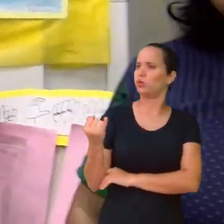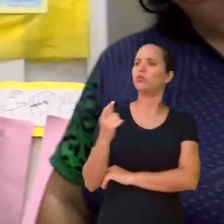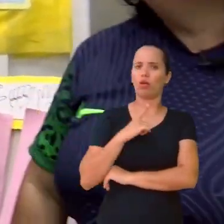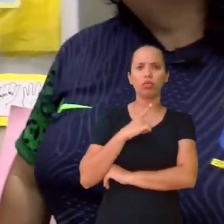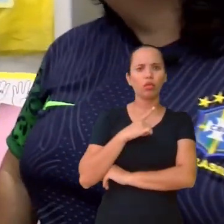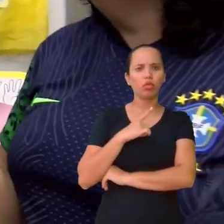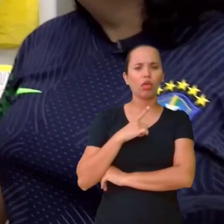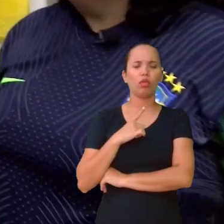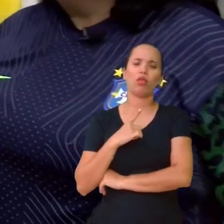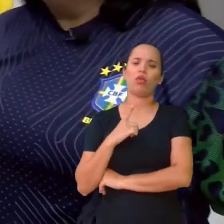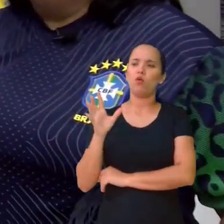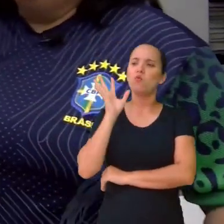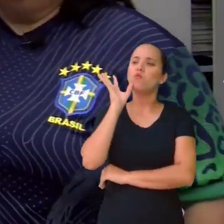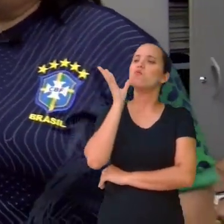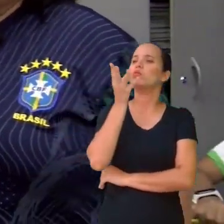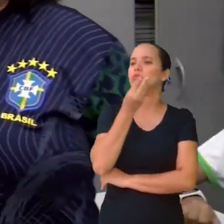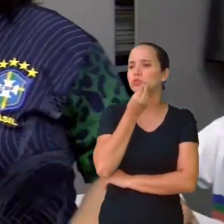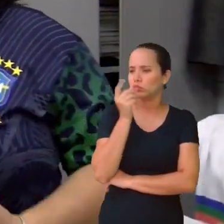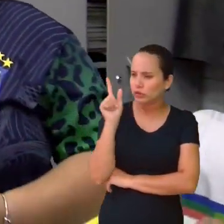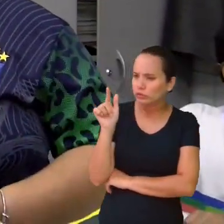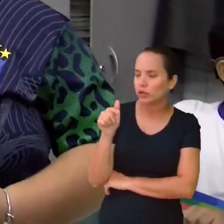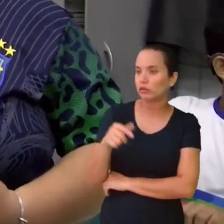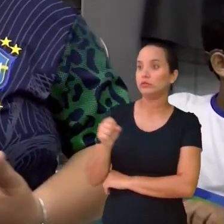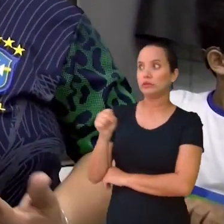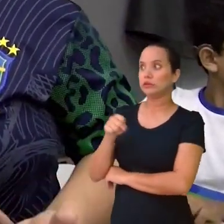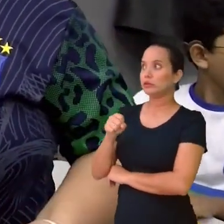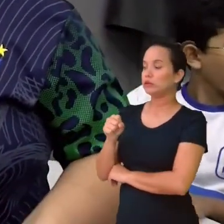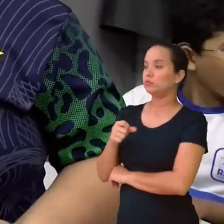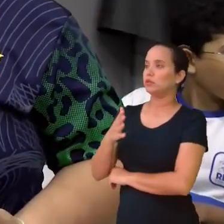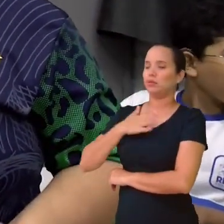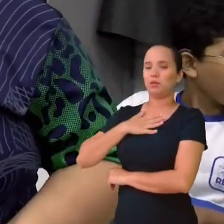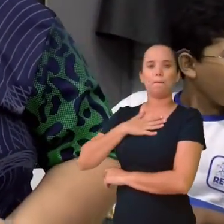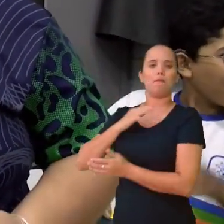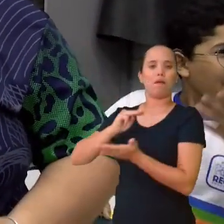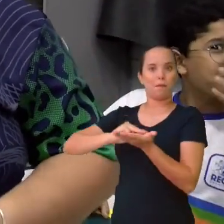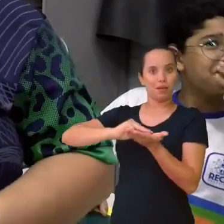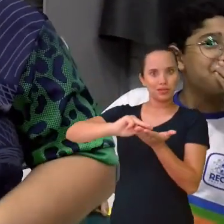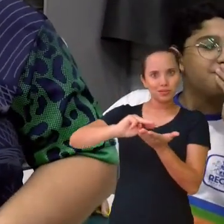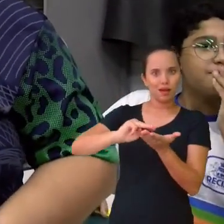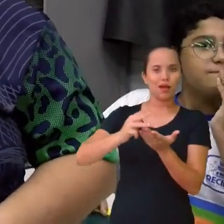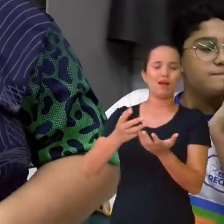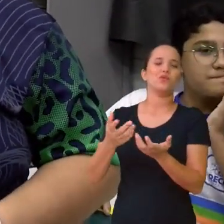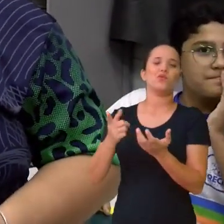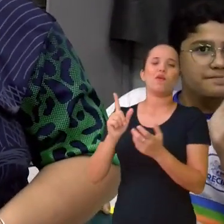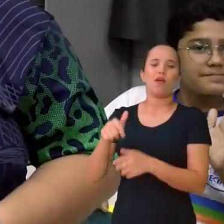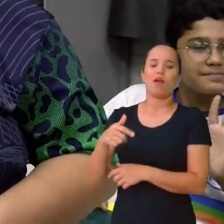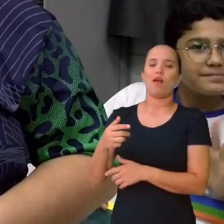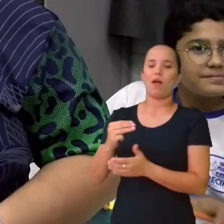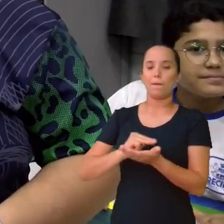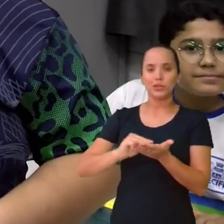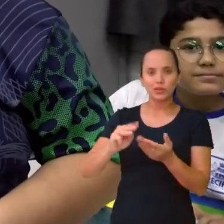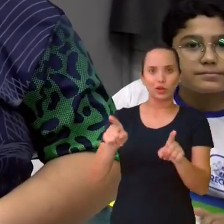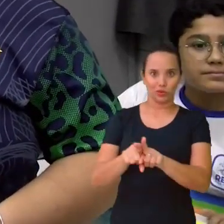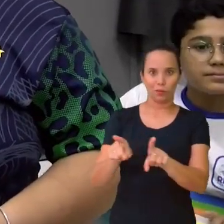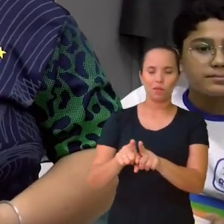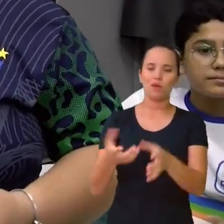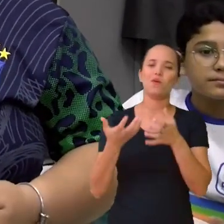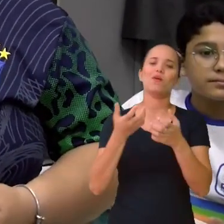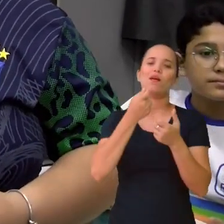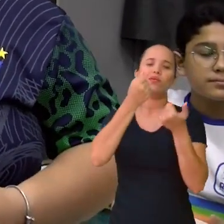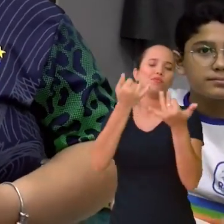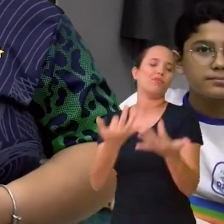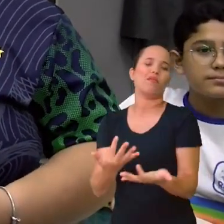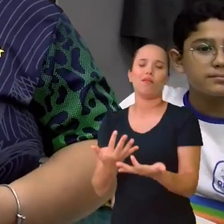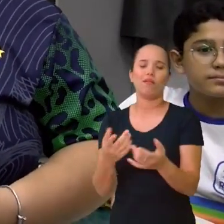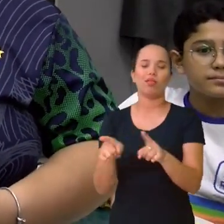que tenha esse conhecimento, não é, professora? E a minha mensagem que eu deixo, além da mensagem, também quero dizer que, como